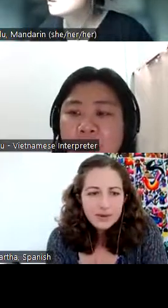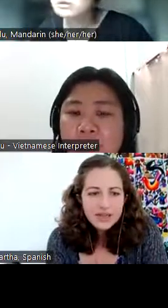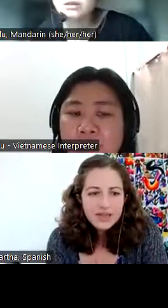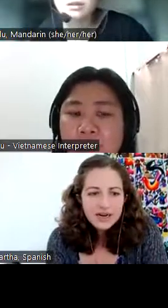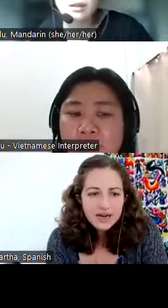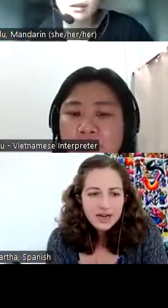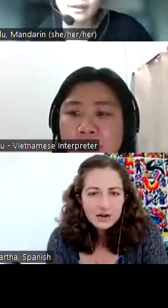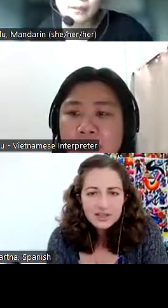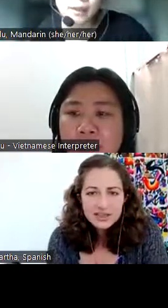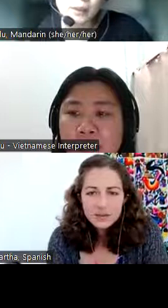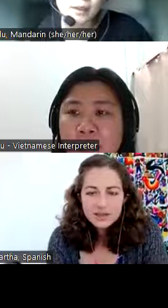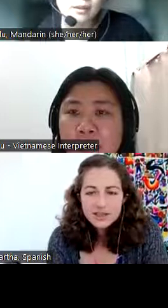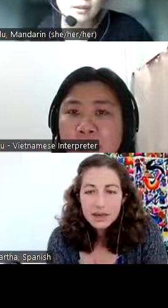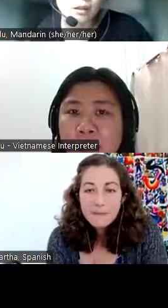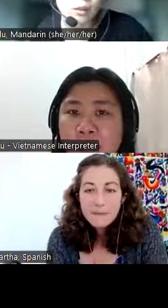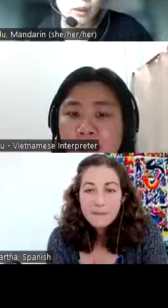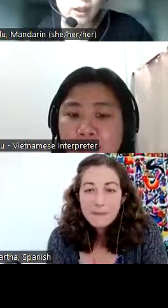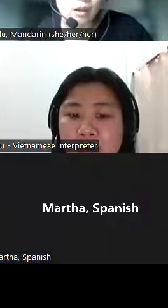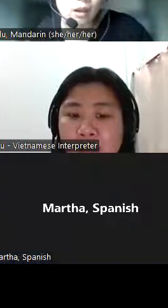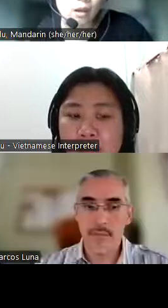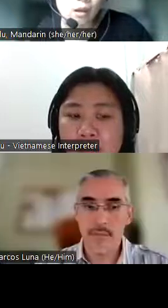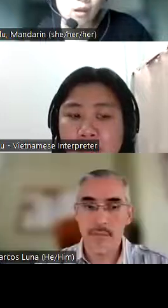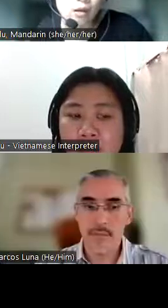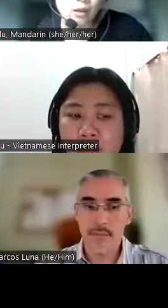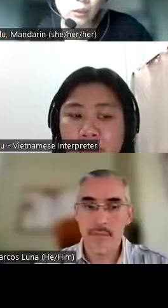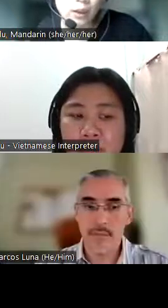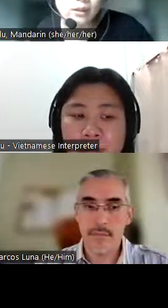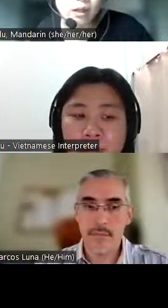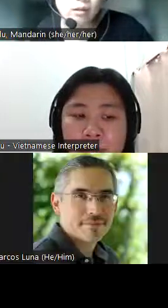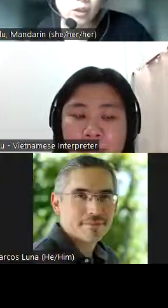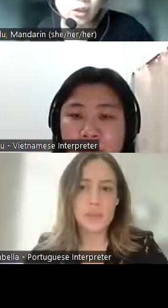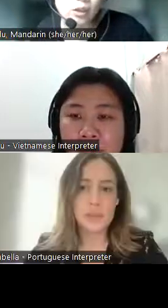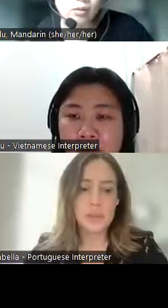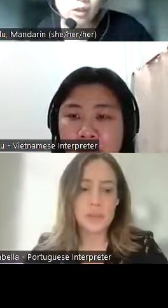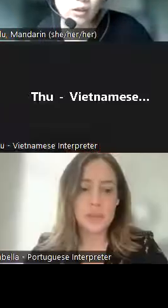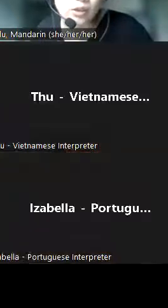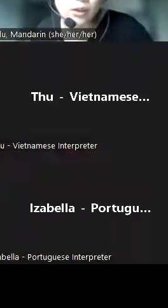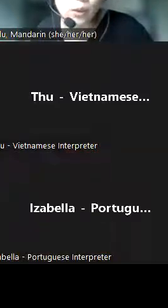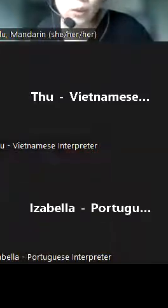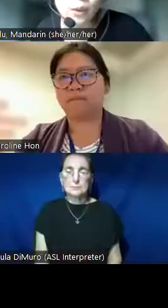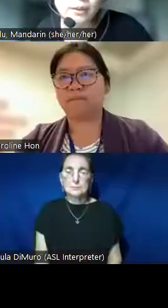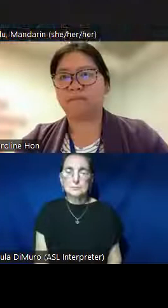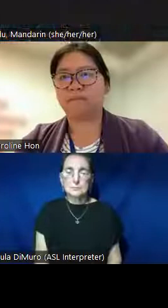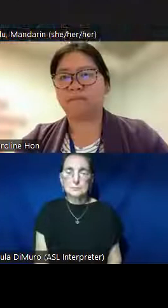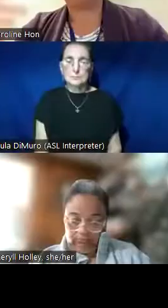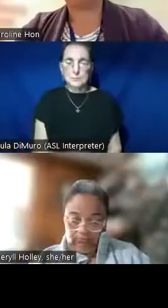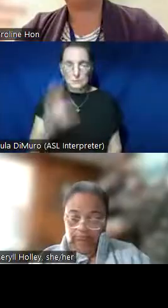Ainda bem, Piri, intérpretes, desliga essas câmeras, por favor. Tudo alguém certo?